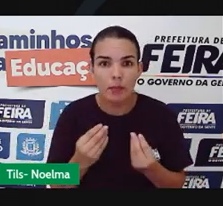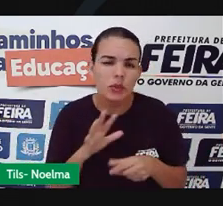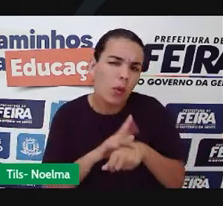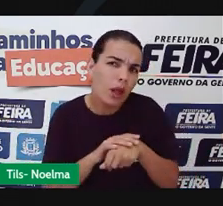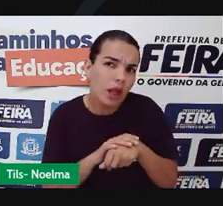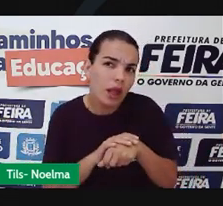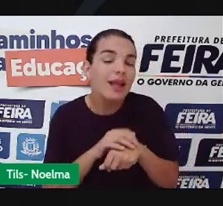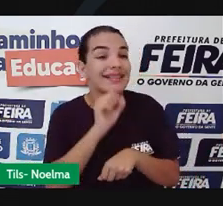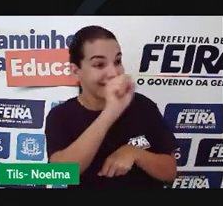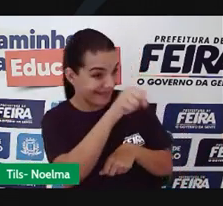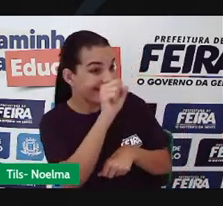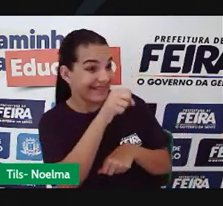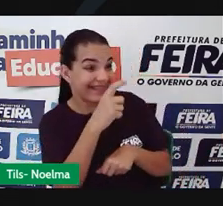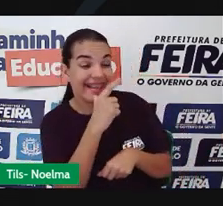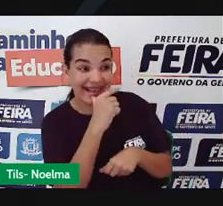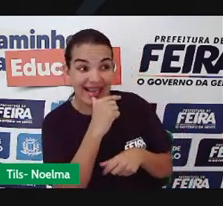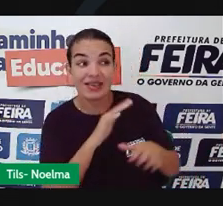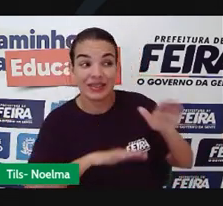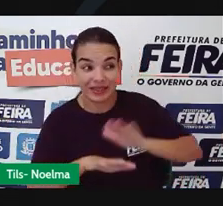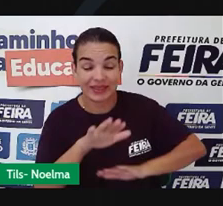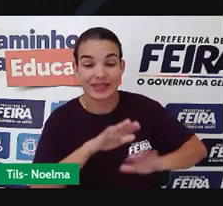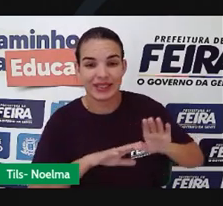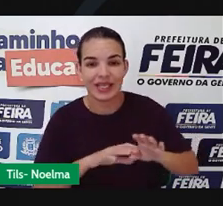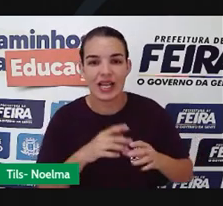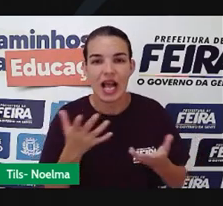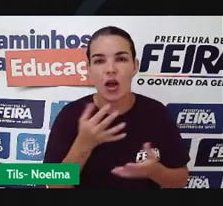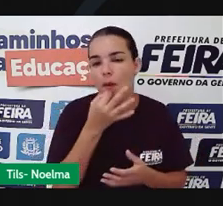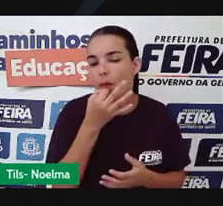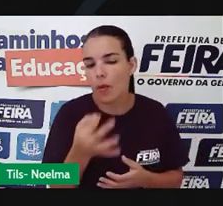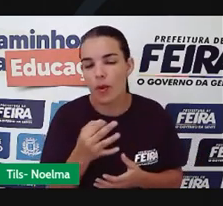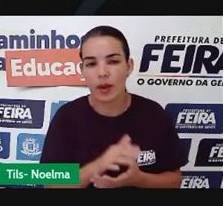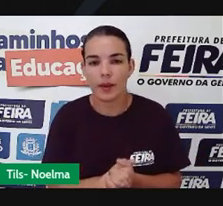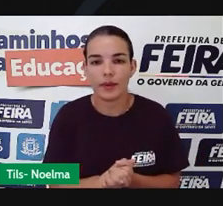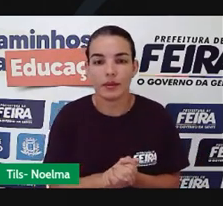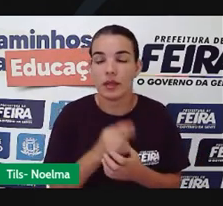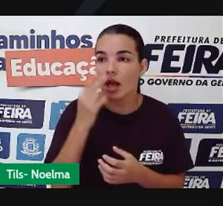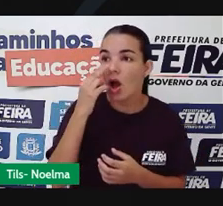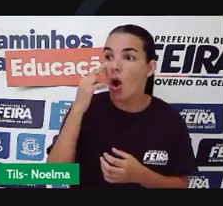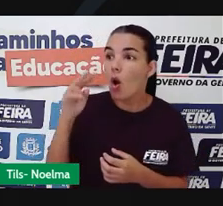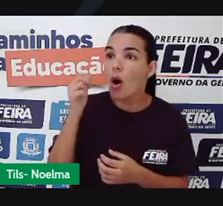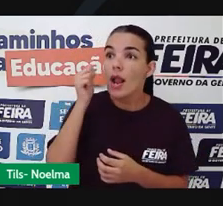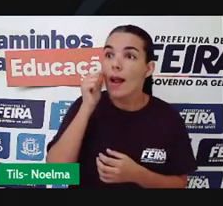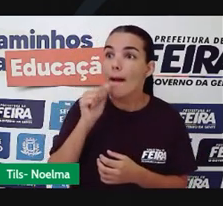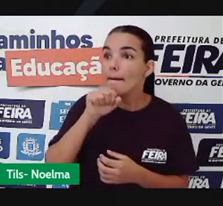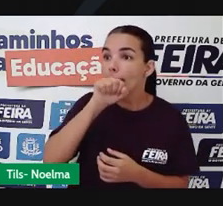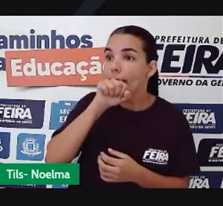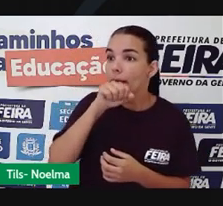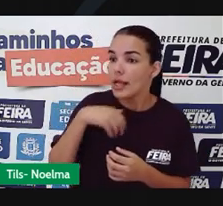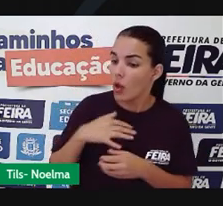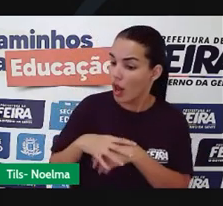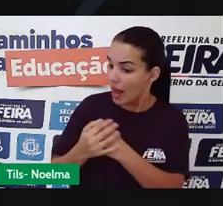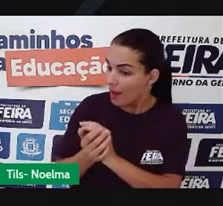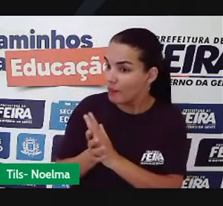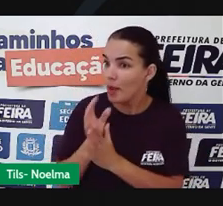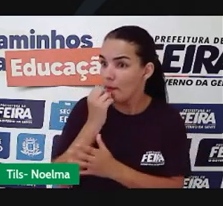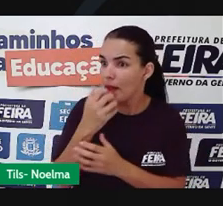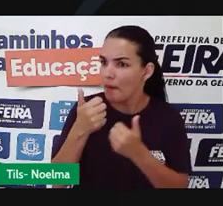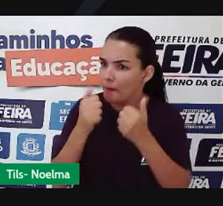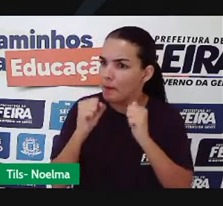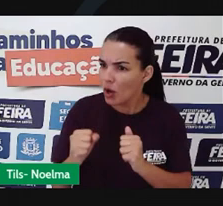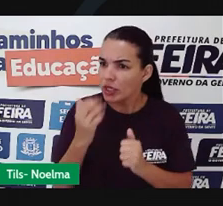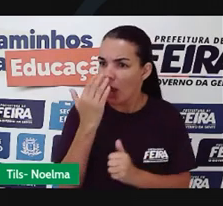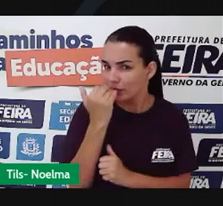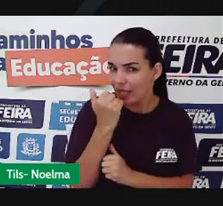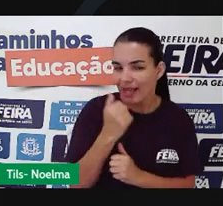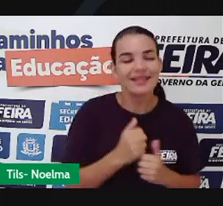água que bebemos isso mesmo Cristal vamos até a cozinha para algumas dicas Olha só mamãe fazer bem minha irmã agora eu posso almoçar